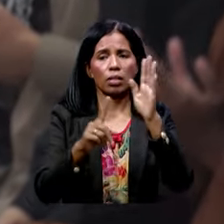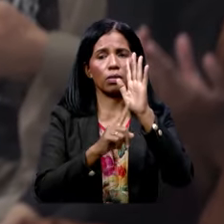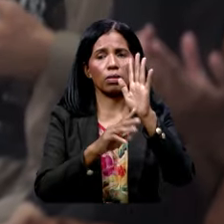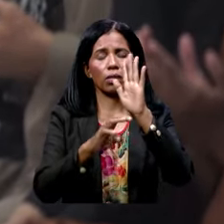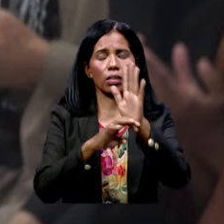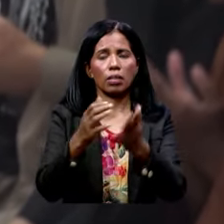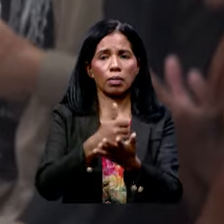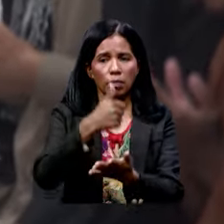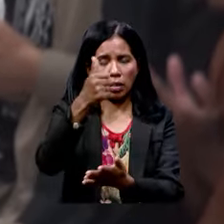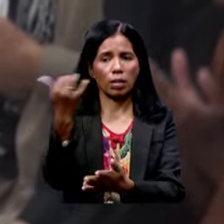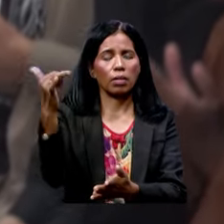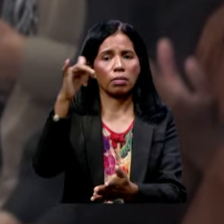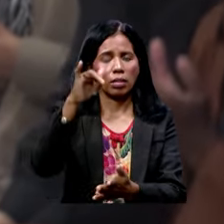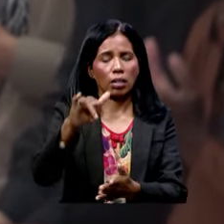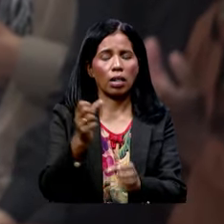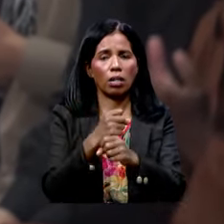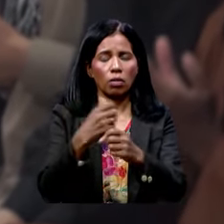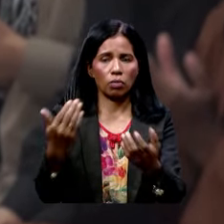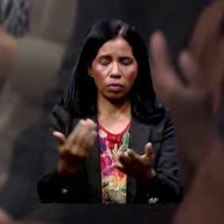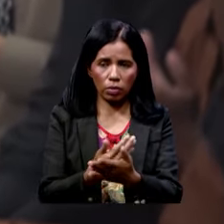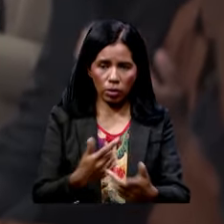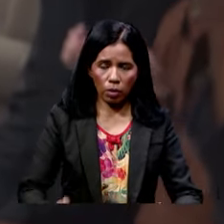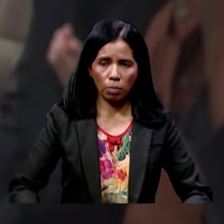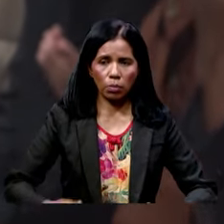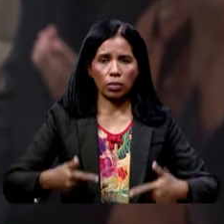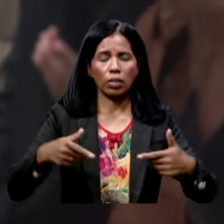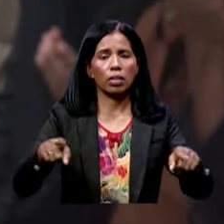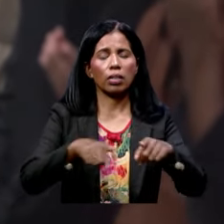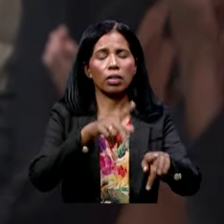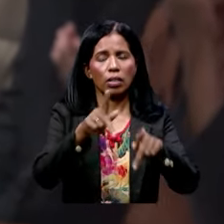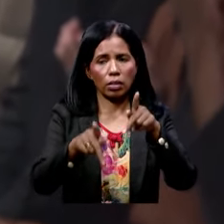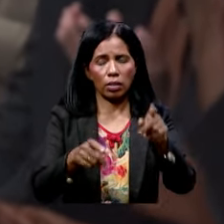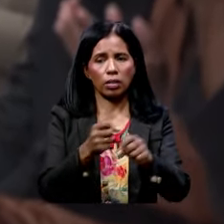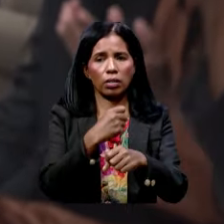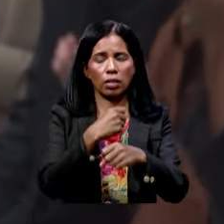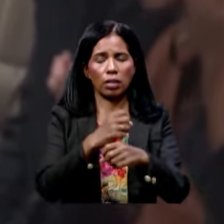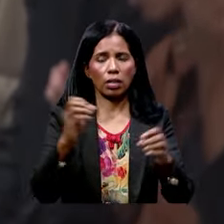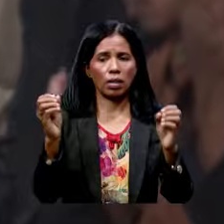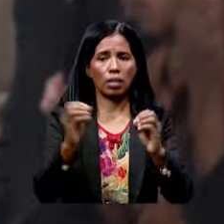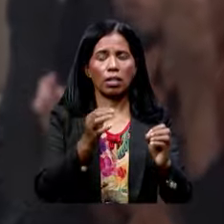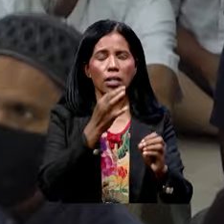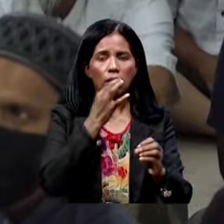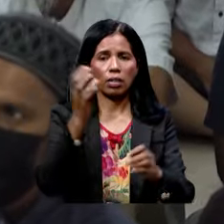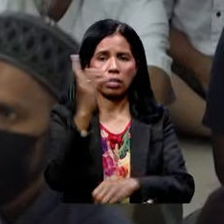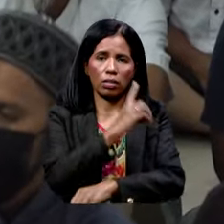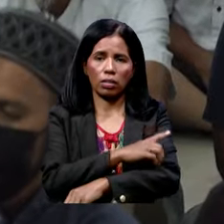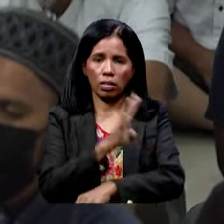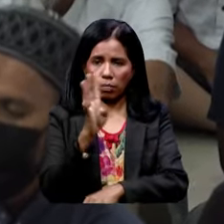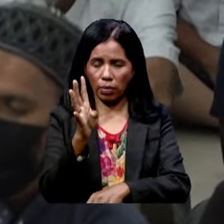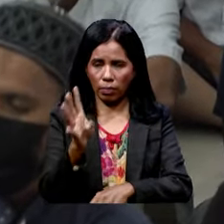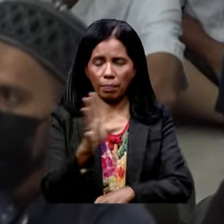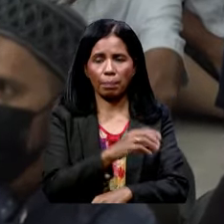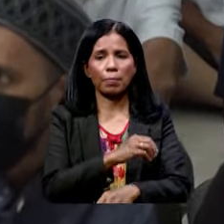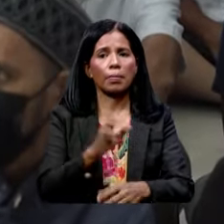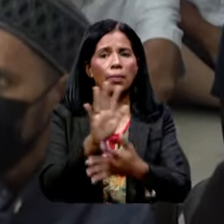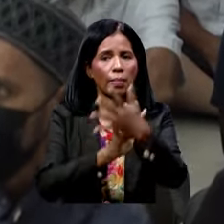vitória basira no hafon fale moris no dar ema criatura hafon halo zezun durante loron hatnolon yalaran. E a celebração